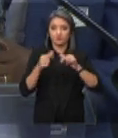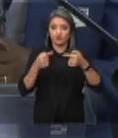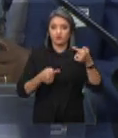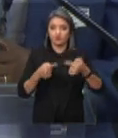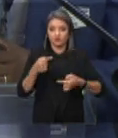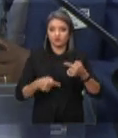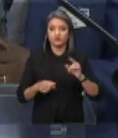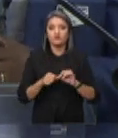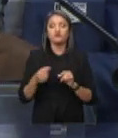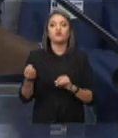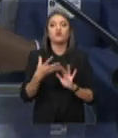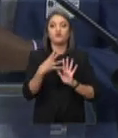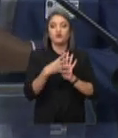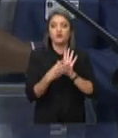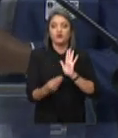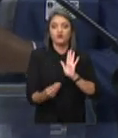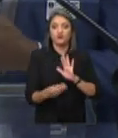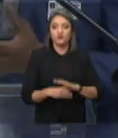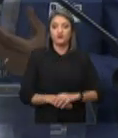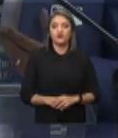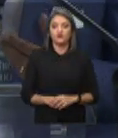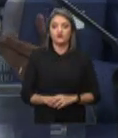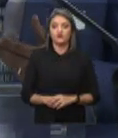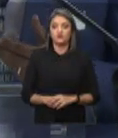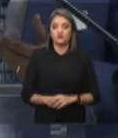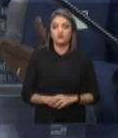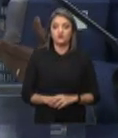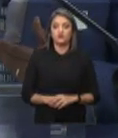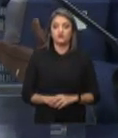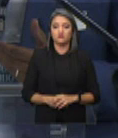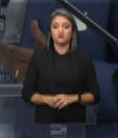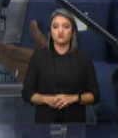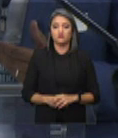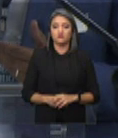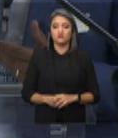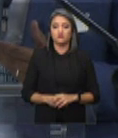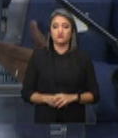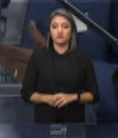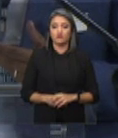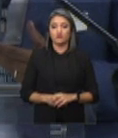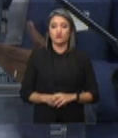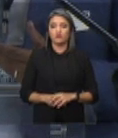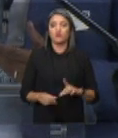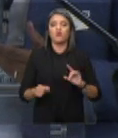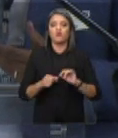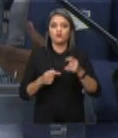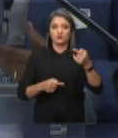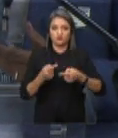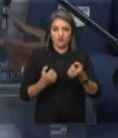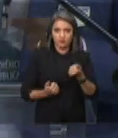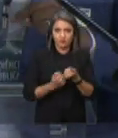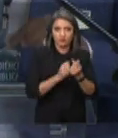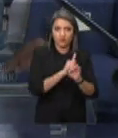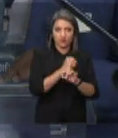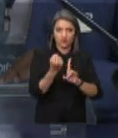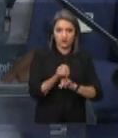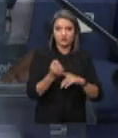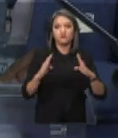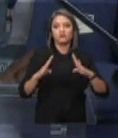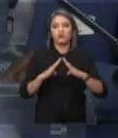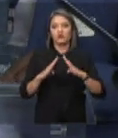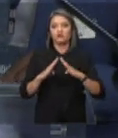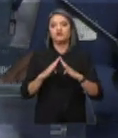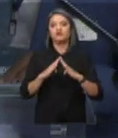instituindo esse novo modelo trazer as políticas que é o próximo passo de assistência social e de moradia para